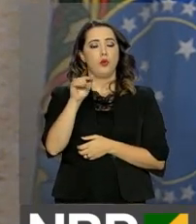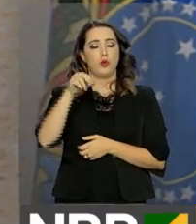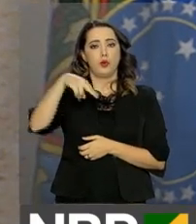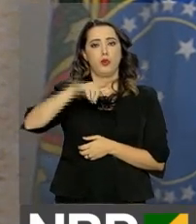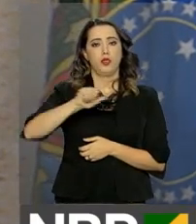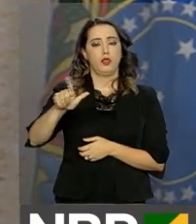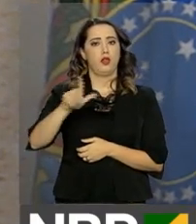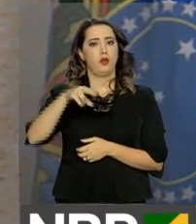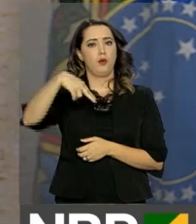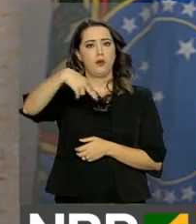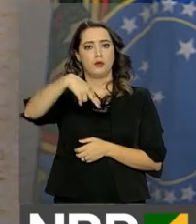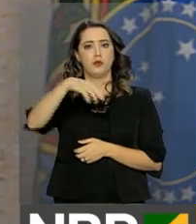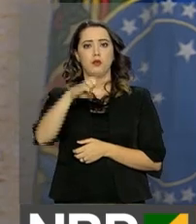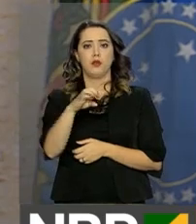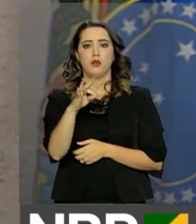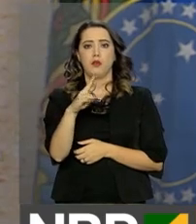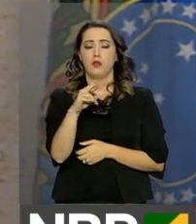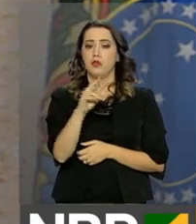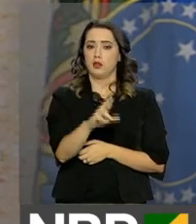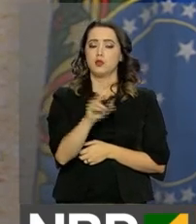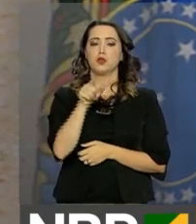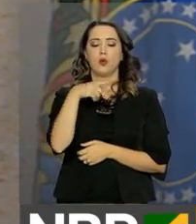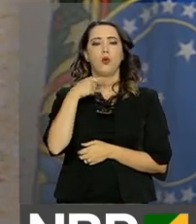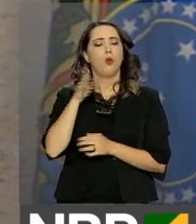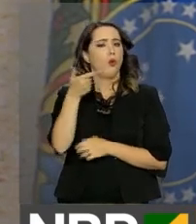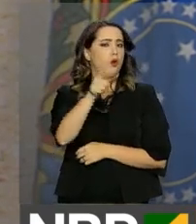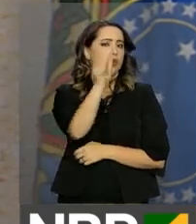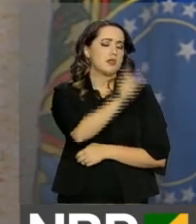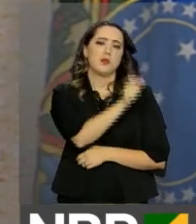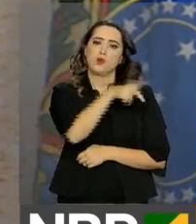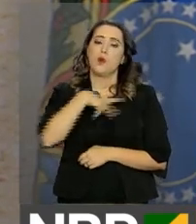e outros que naturalmente têm a lembrança